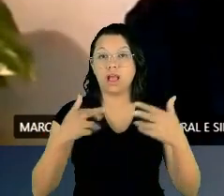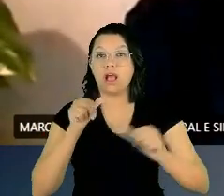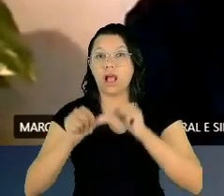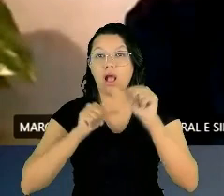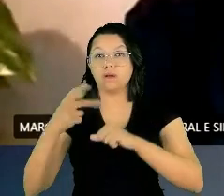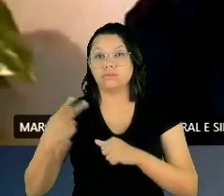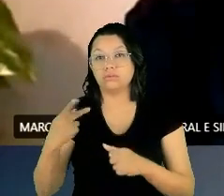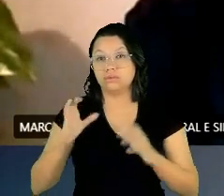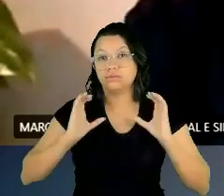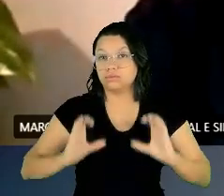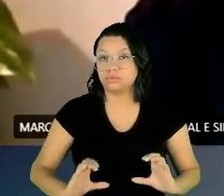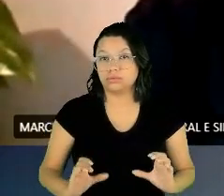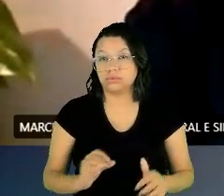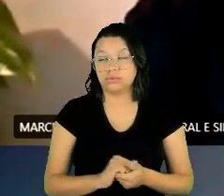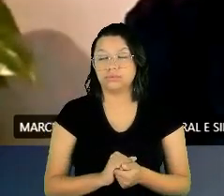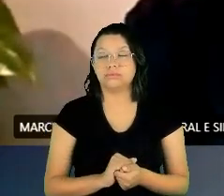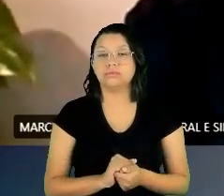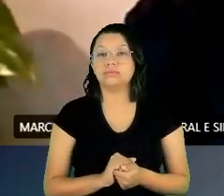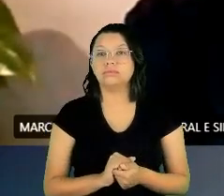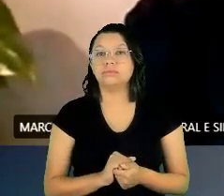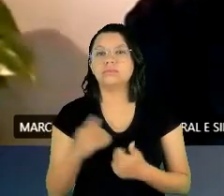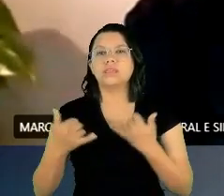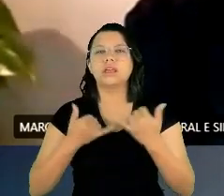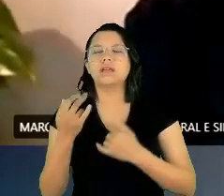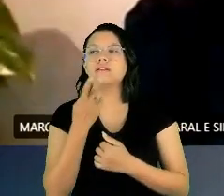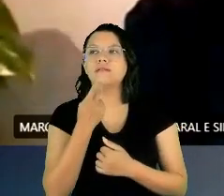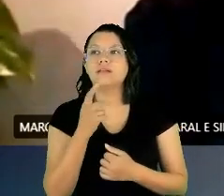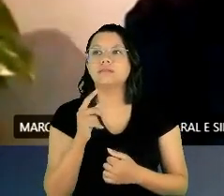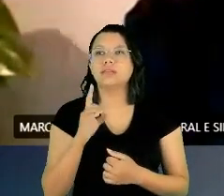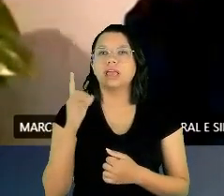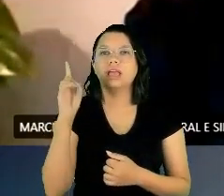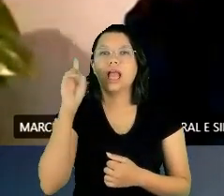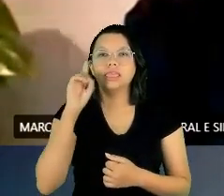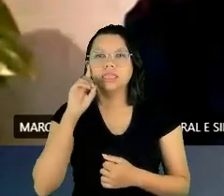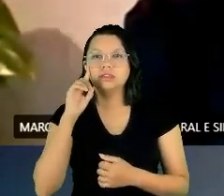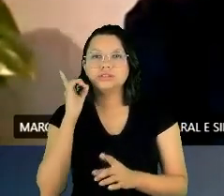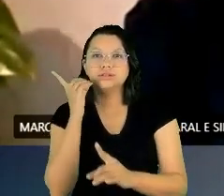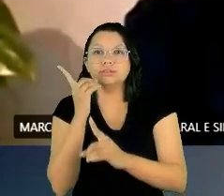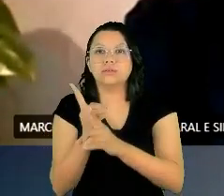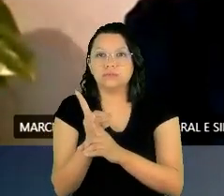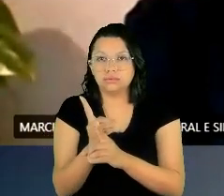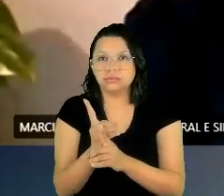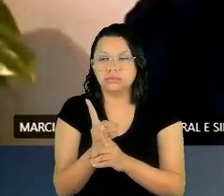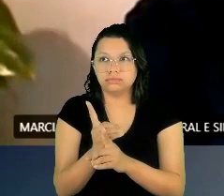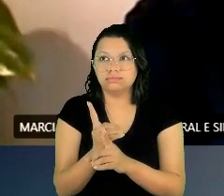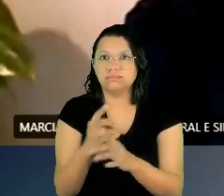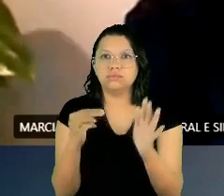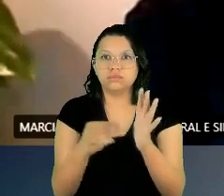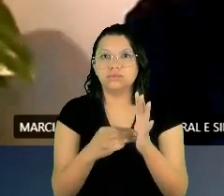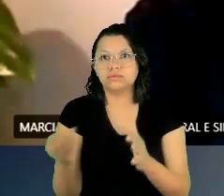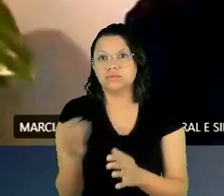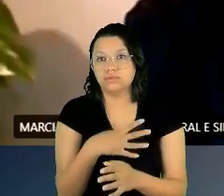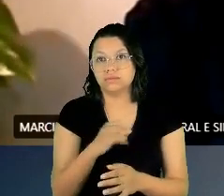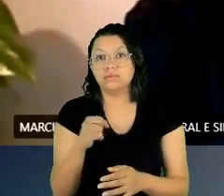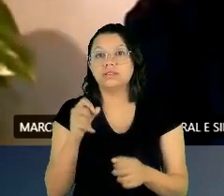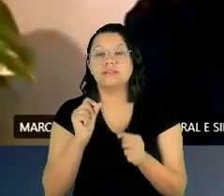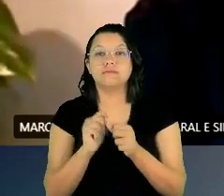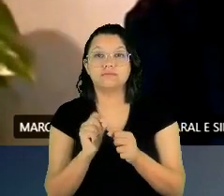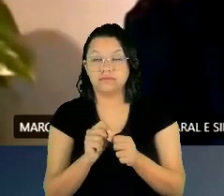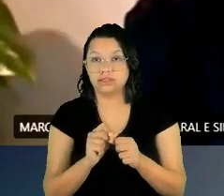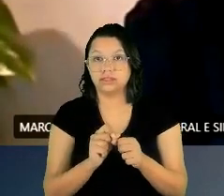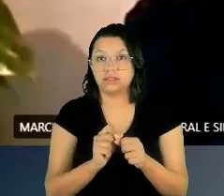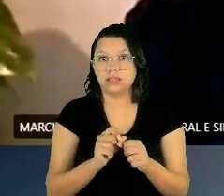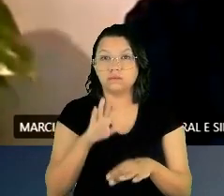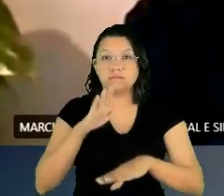mudam o nosso comportamento. Muitas variáveis. Eu brinco que a cada dia a gente descobre uma variável nova. Se fosse fazer uma